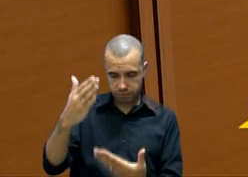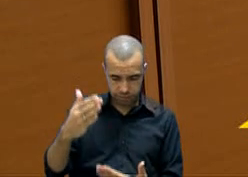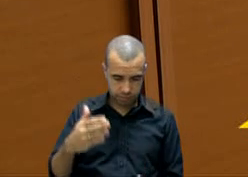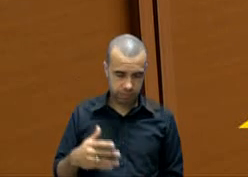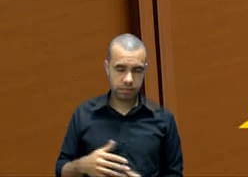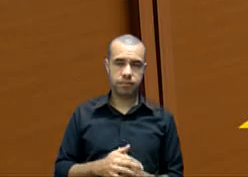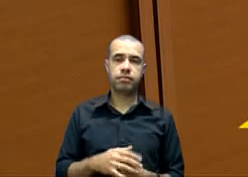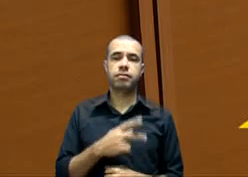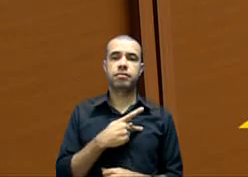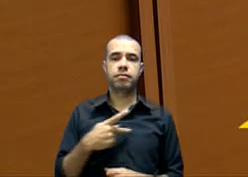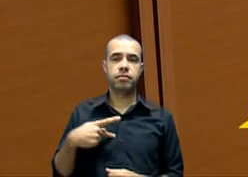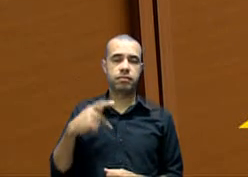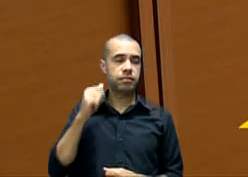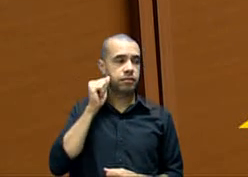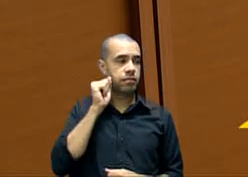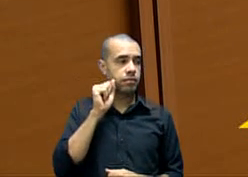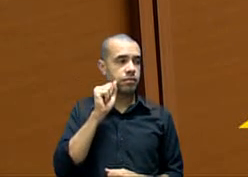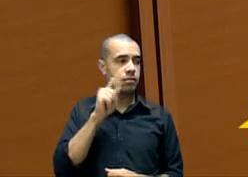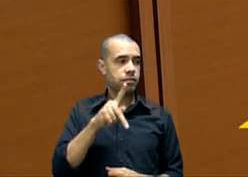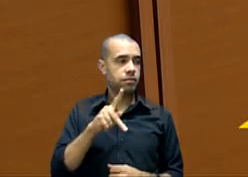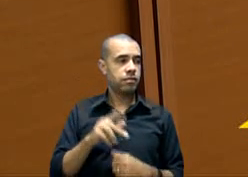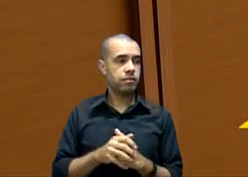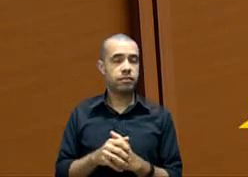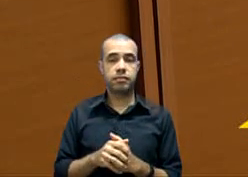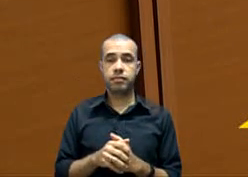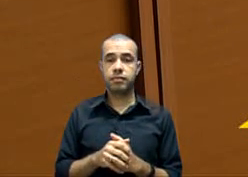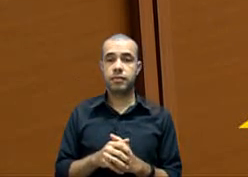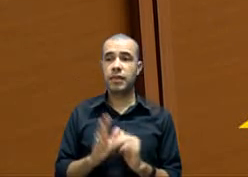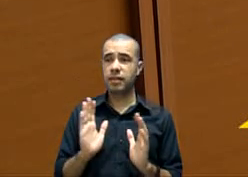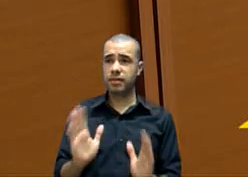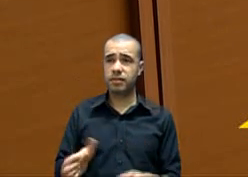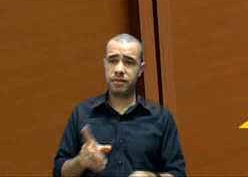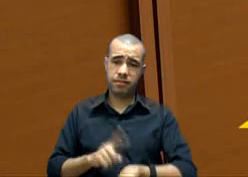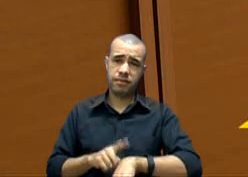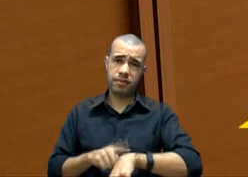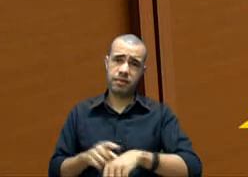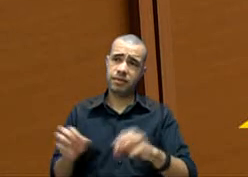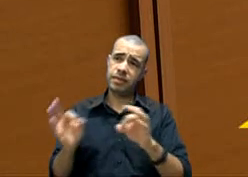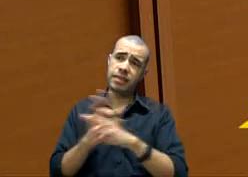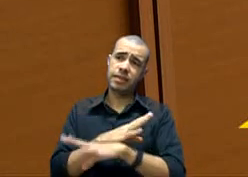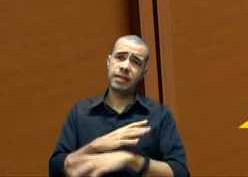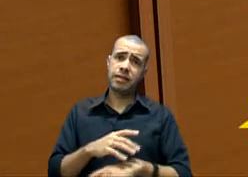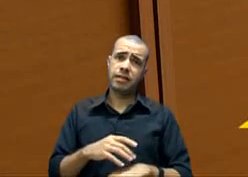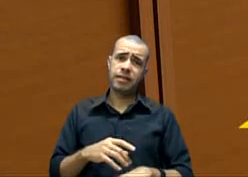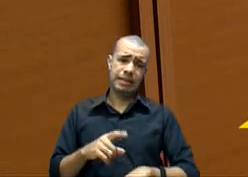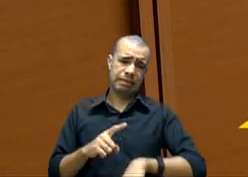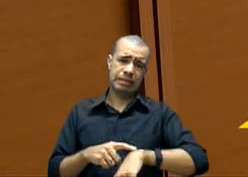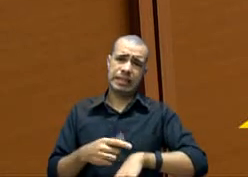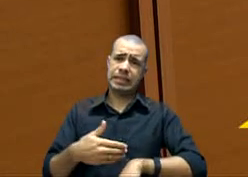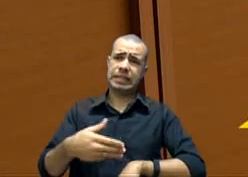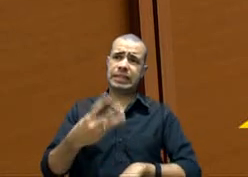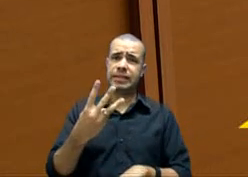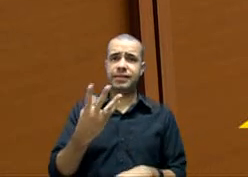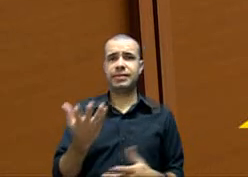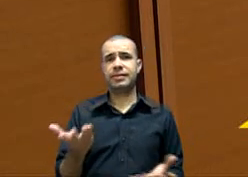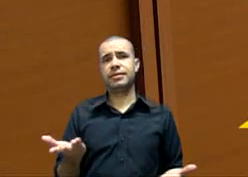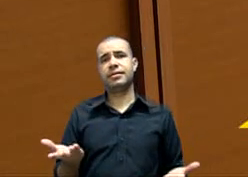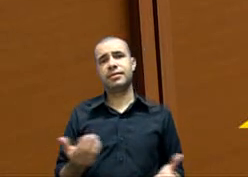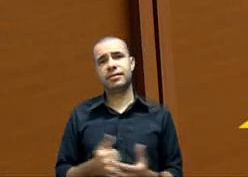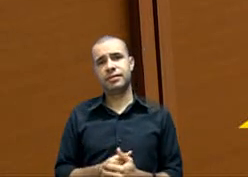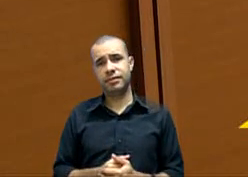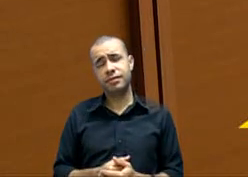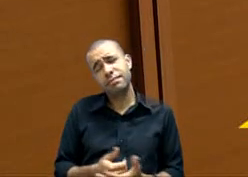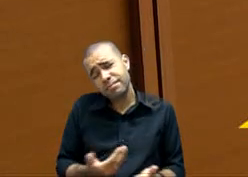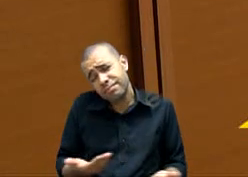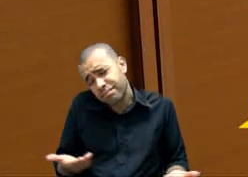Colocando em votação, vereador, já encerraram os dois tempos. Na realidade, já está indo para 3 tempos já. É,